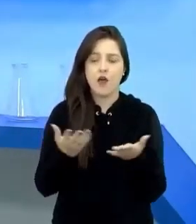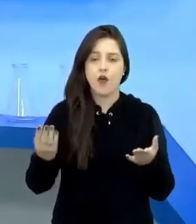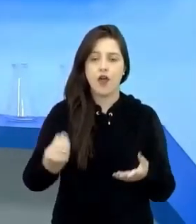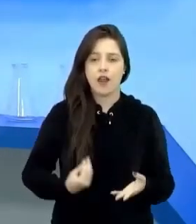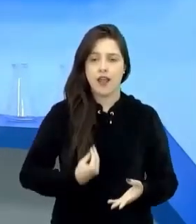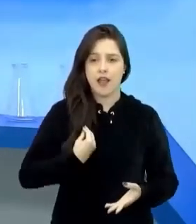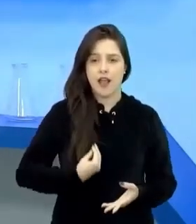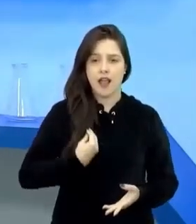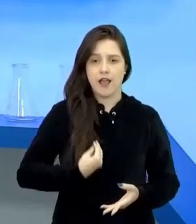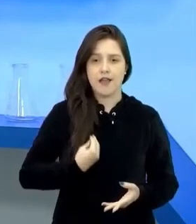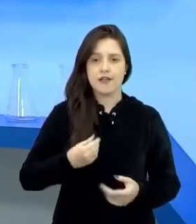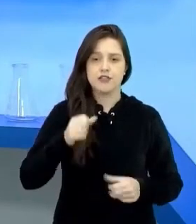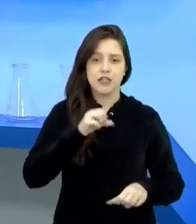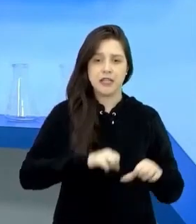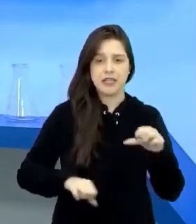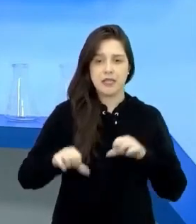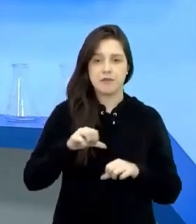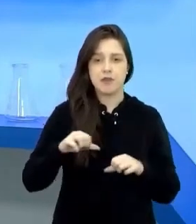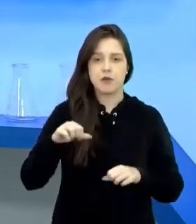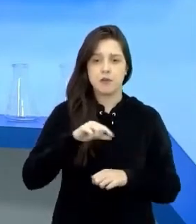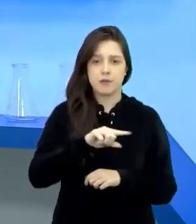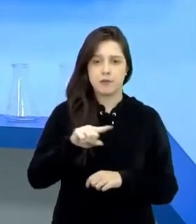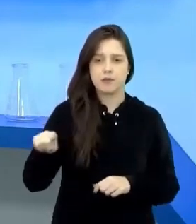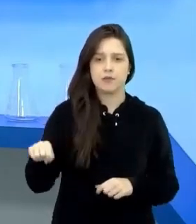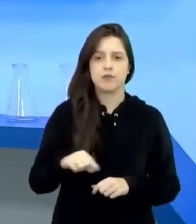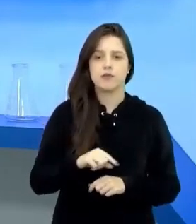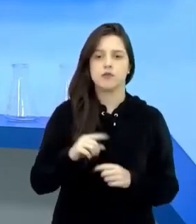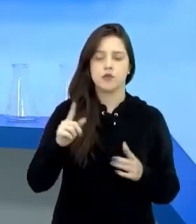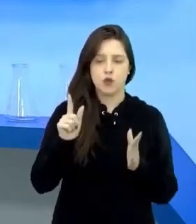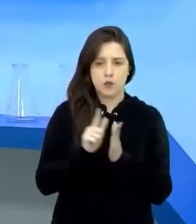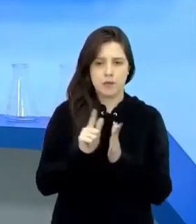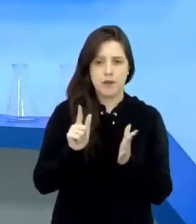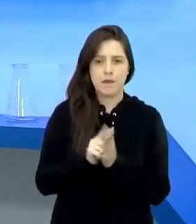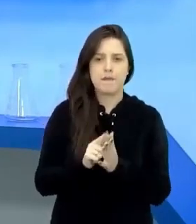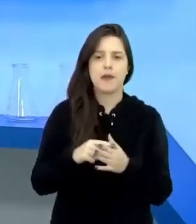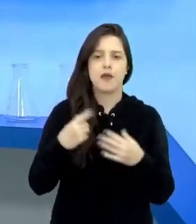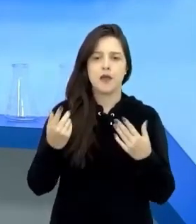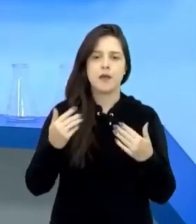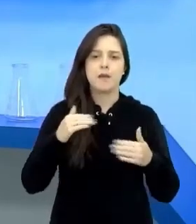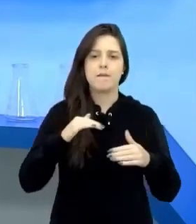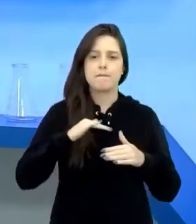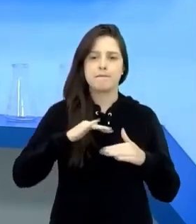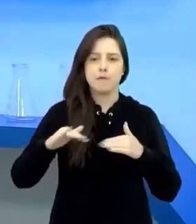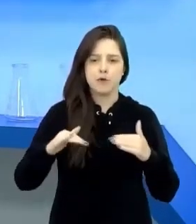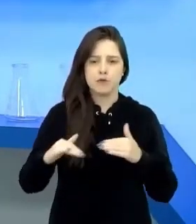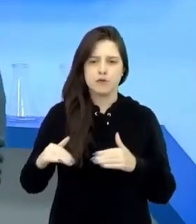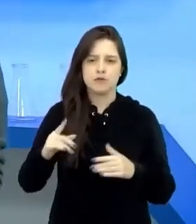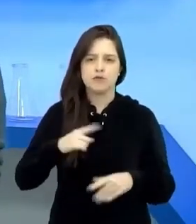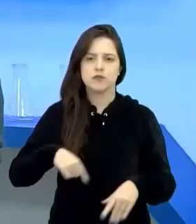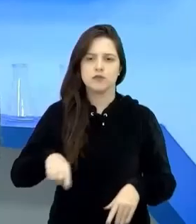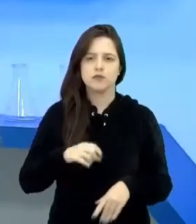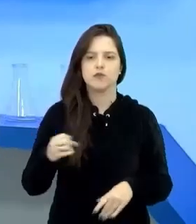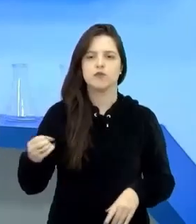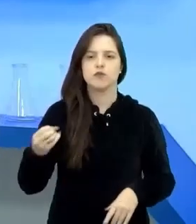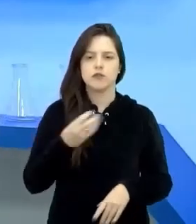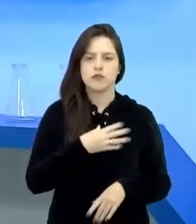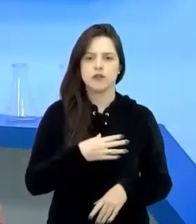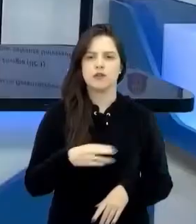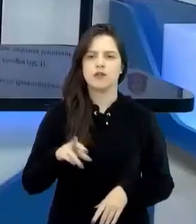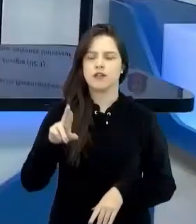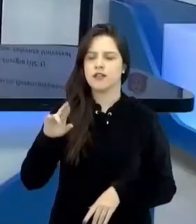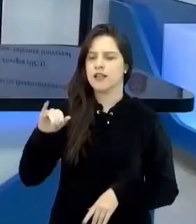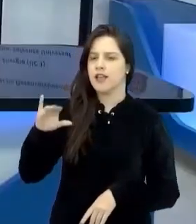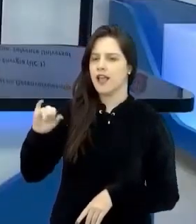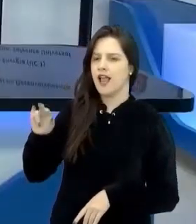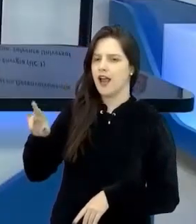de Química para vocês do nosso Meu Papel no Desenvolvimento Sustentável. Estou aqui com o nosso professor Luiz Ricardo. Fala,